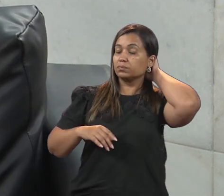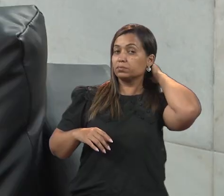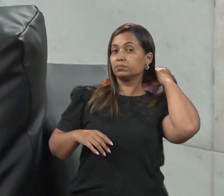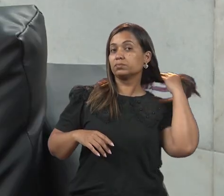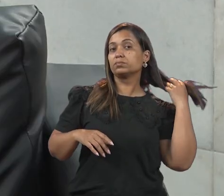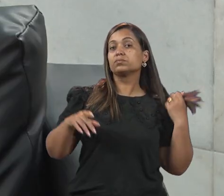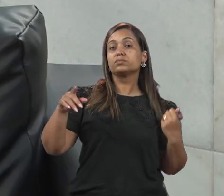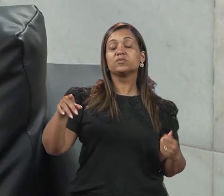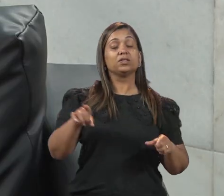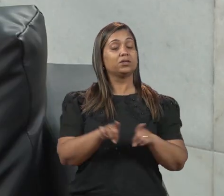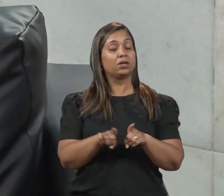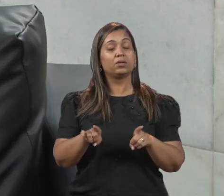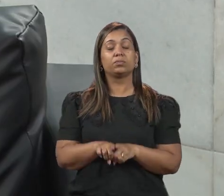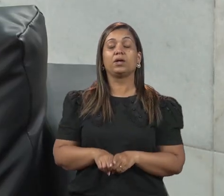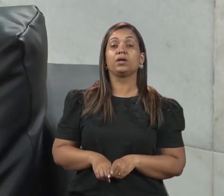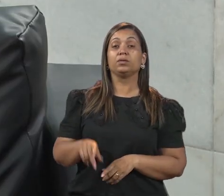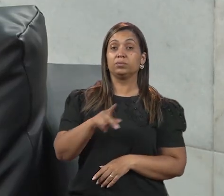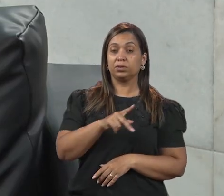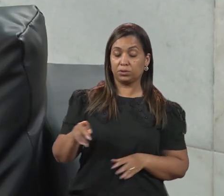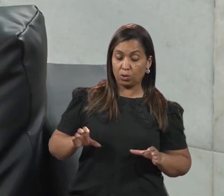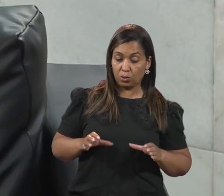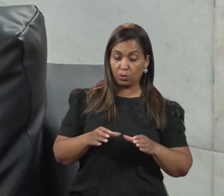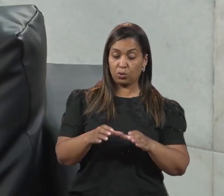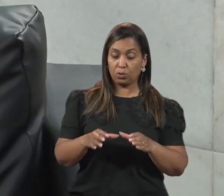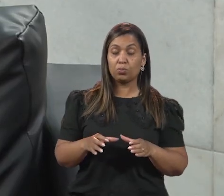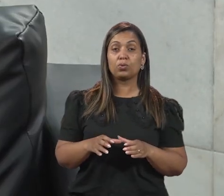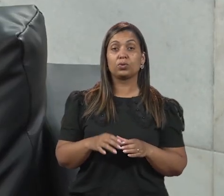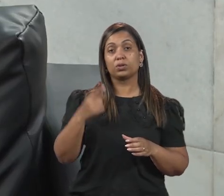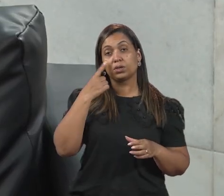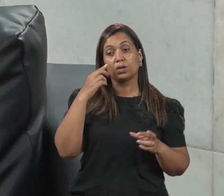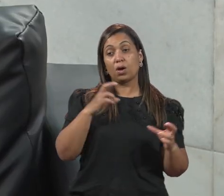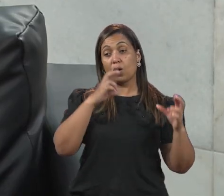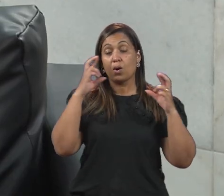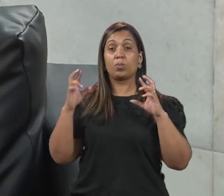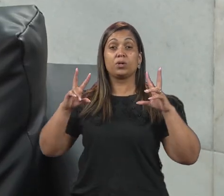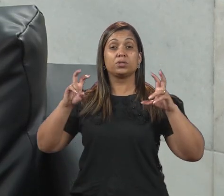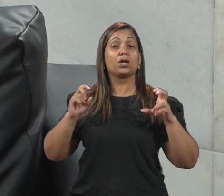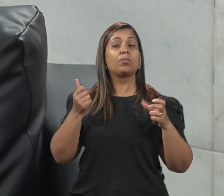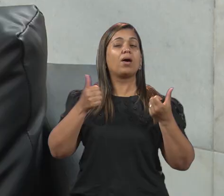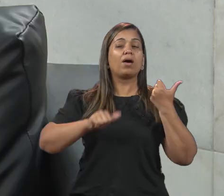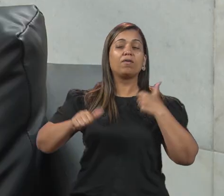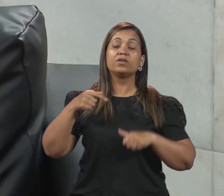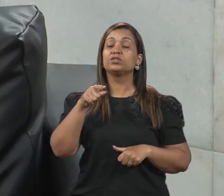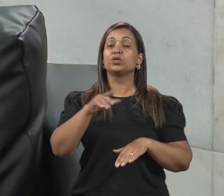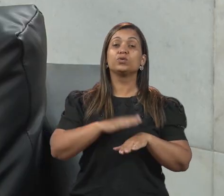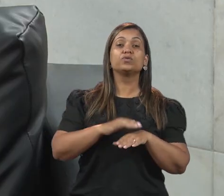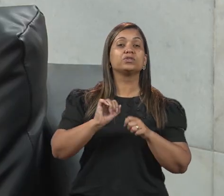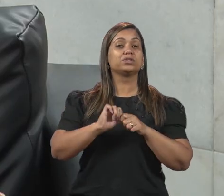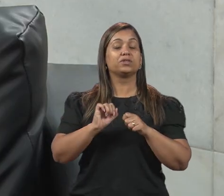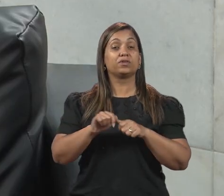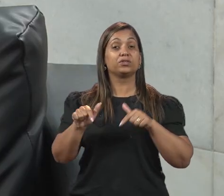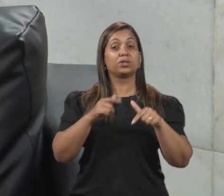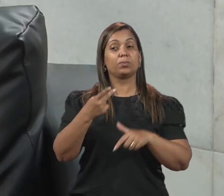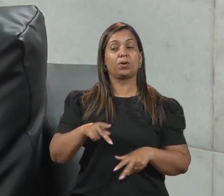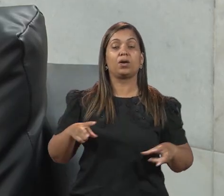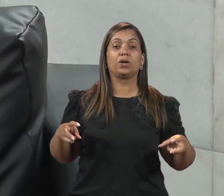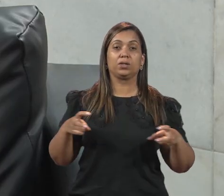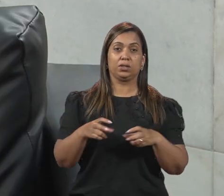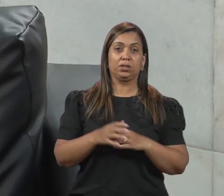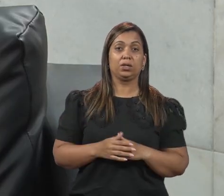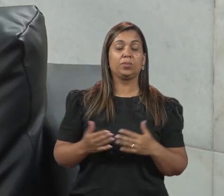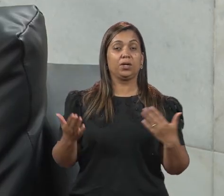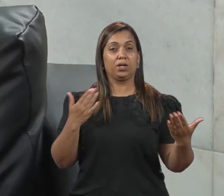Vista. O senhor também presidiu a frente parlamentar que acompanhou esse assunto. Que avaliação o senhor faz do trabalho do Legislativo